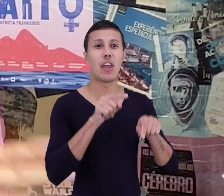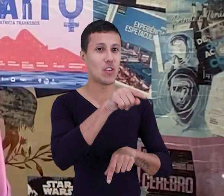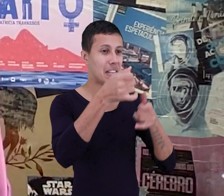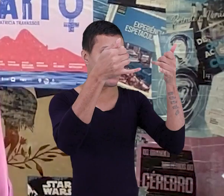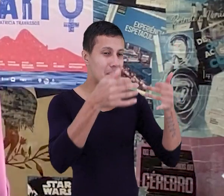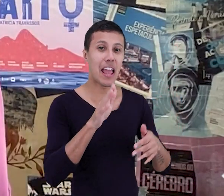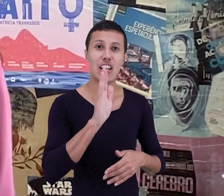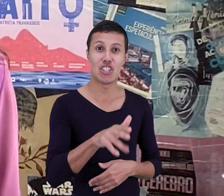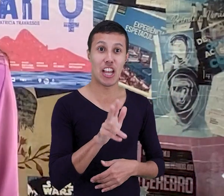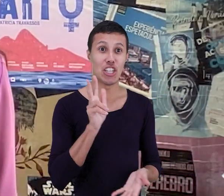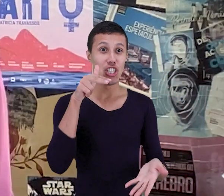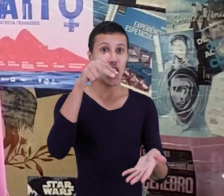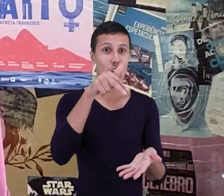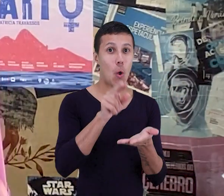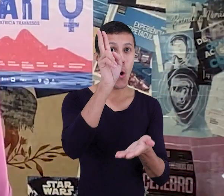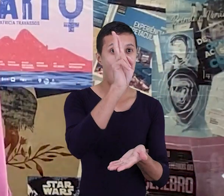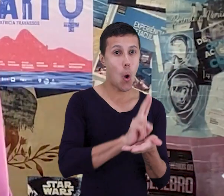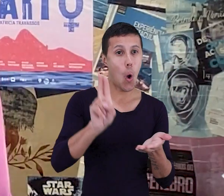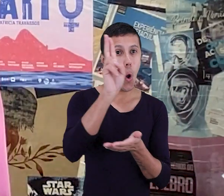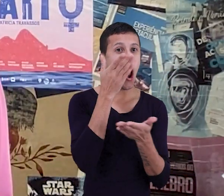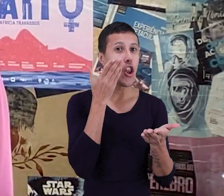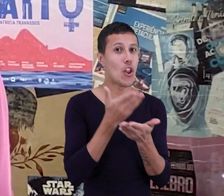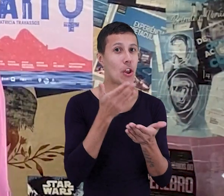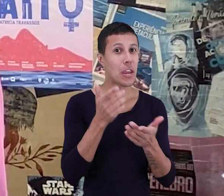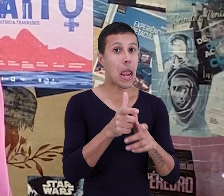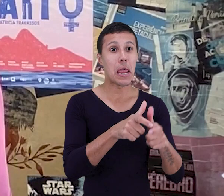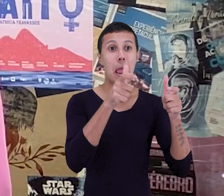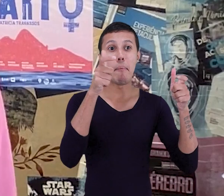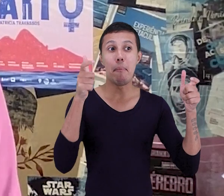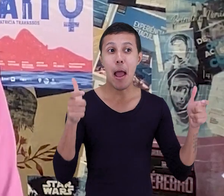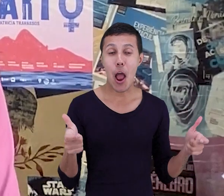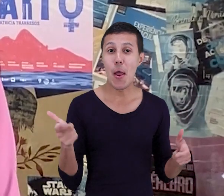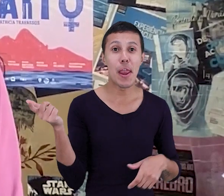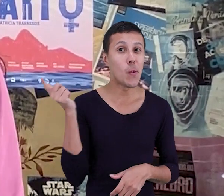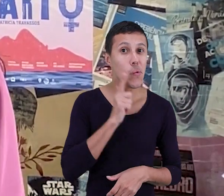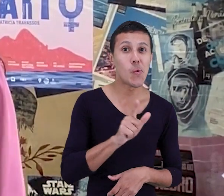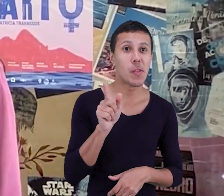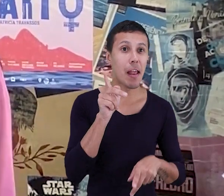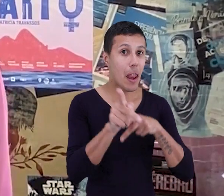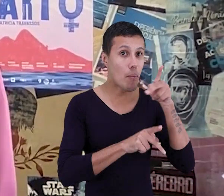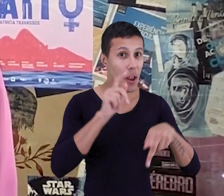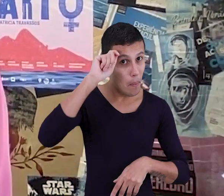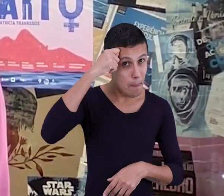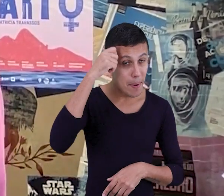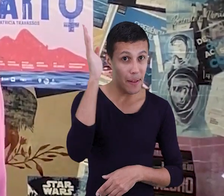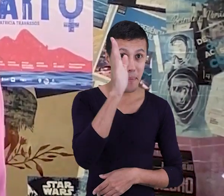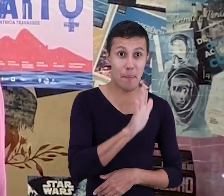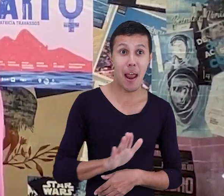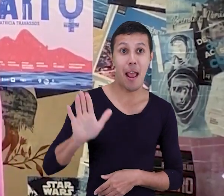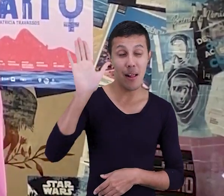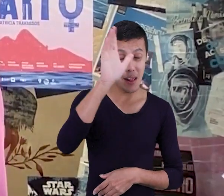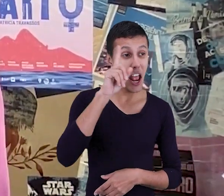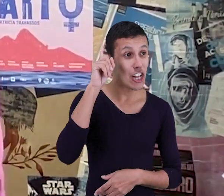já terem ido à universidade, vocês já são muito mais do que a maioria consegue, né, da população preta brasileira, que já é um